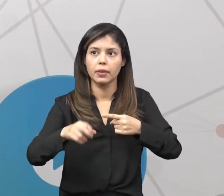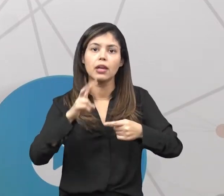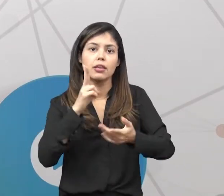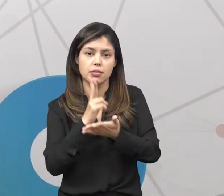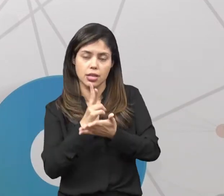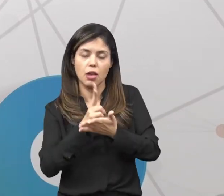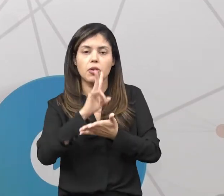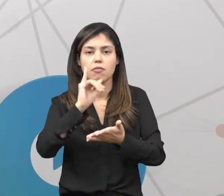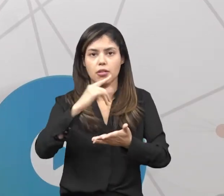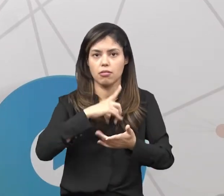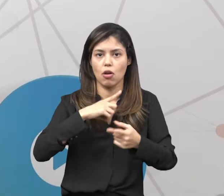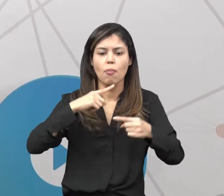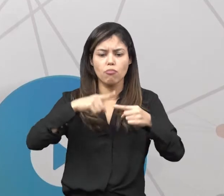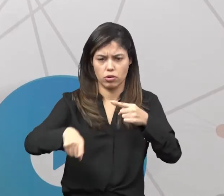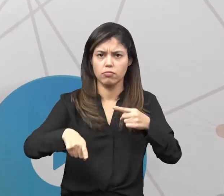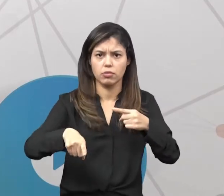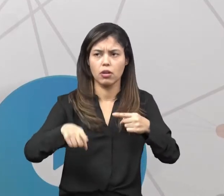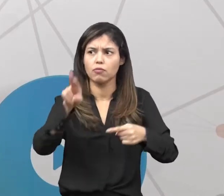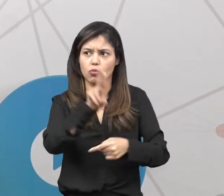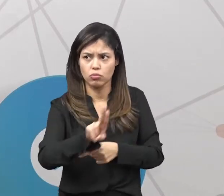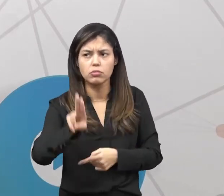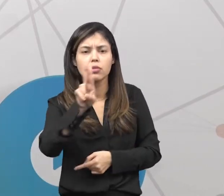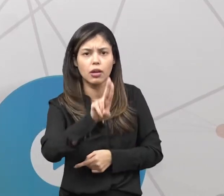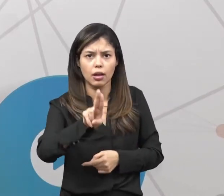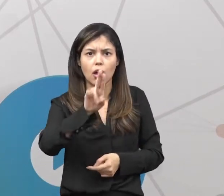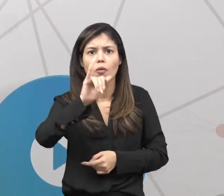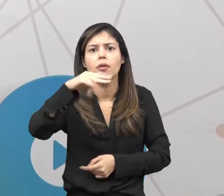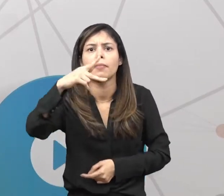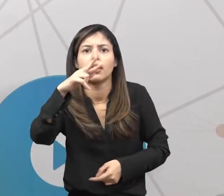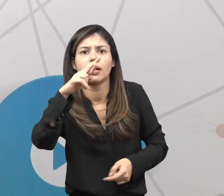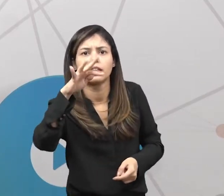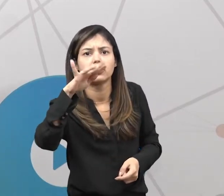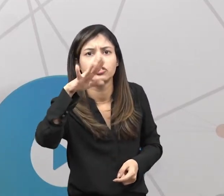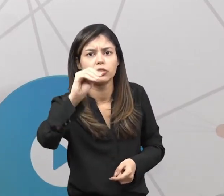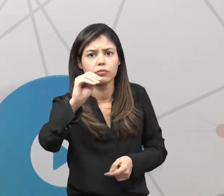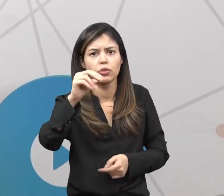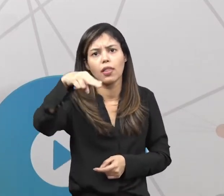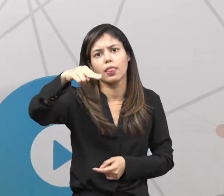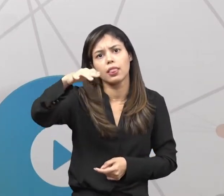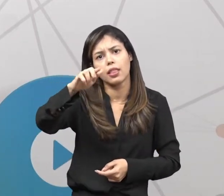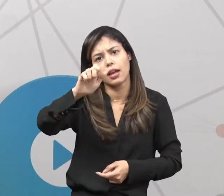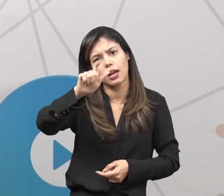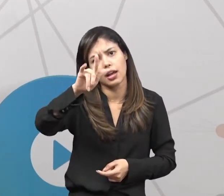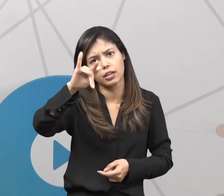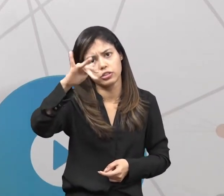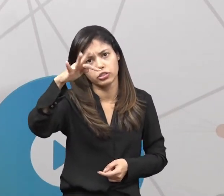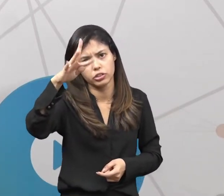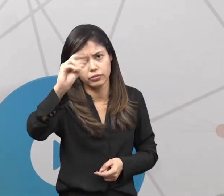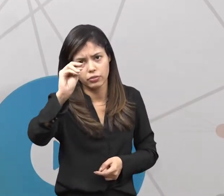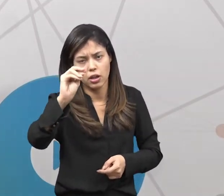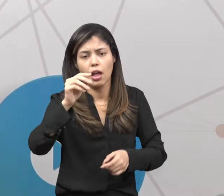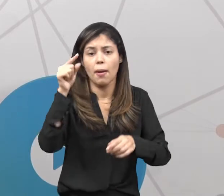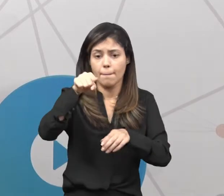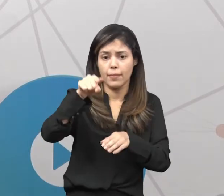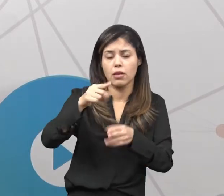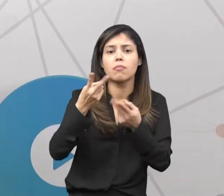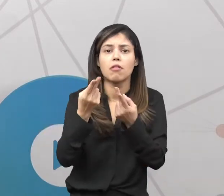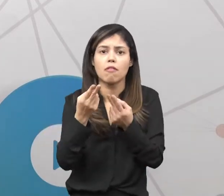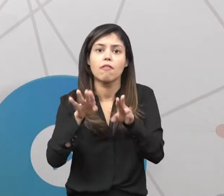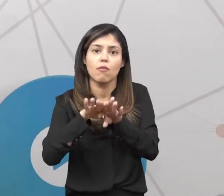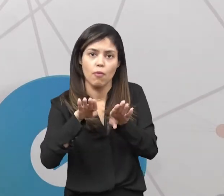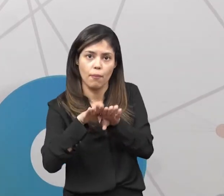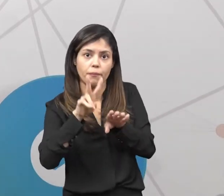algum tipo de proibição, vou utilizar o imperativo negativo. Da mesma forma como no imperativo